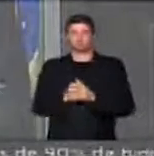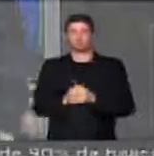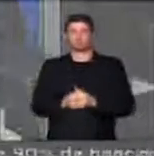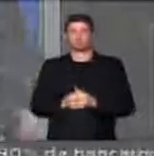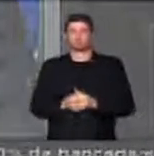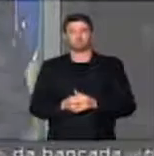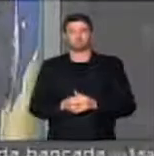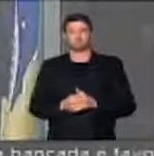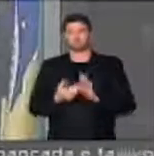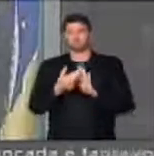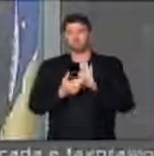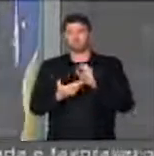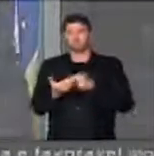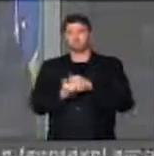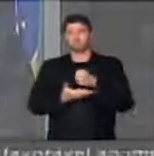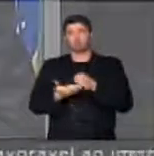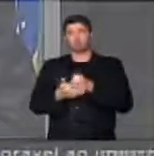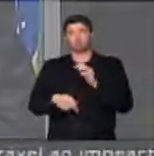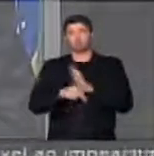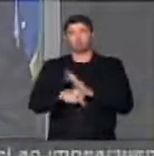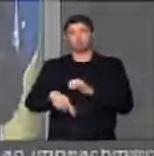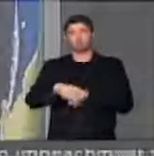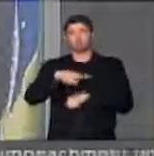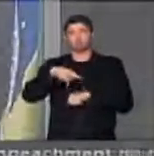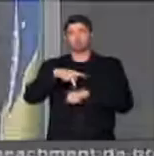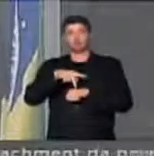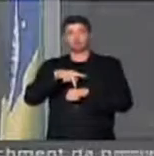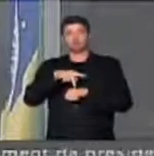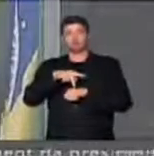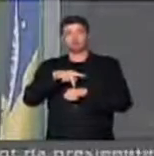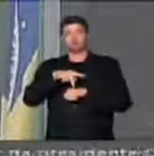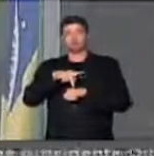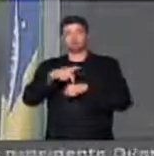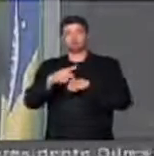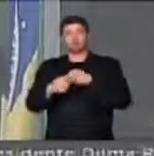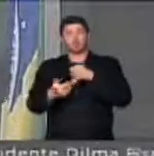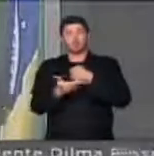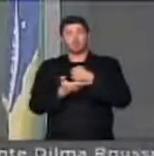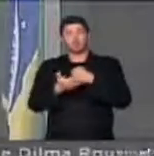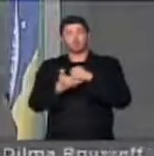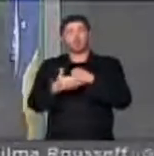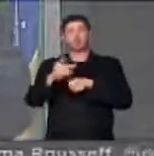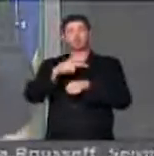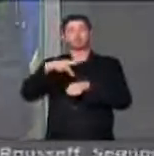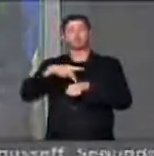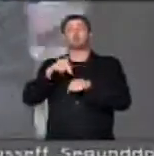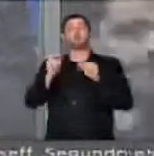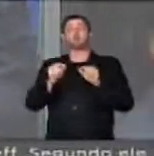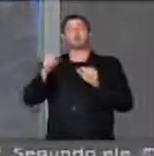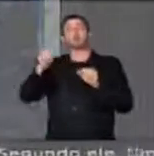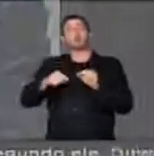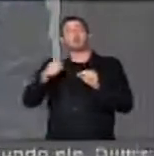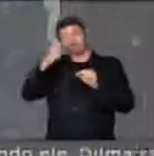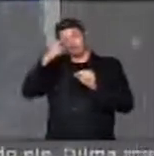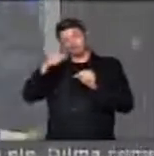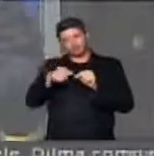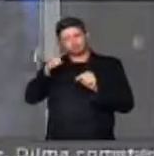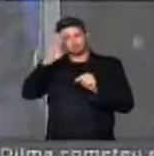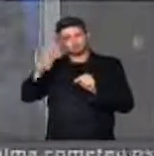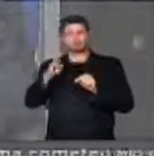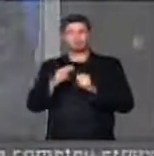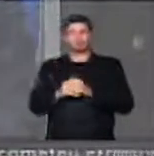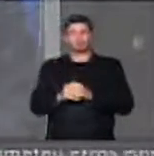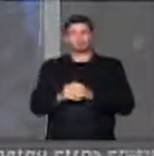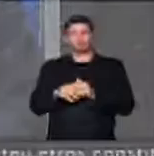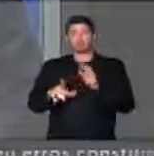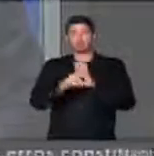Esse é um fundamento basilar do Estado. O Estado se estrutura a partir deste princípio, das